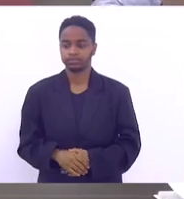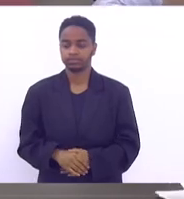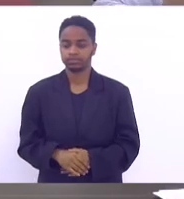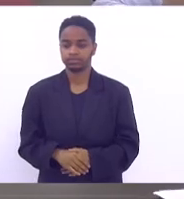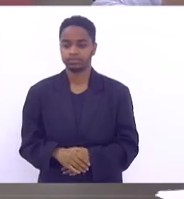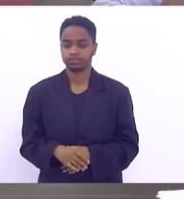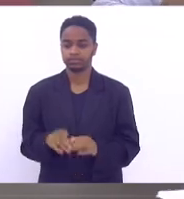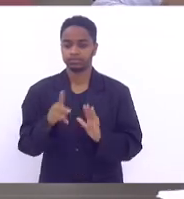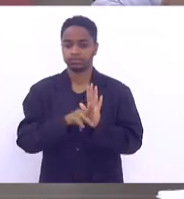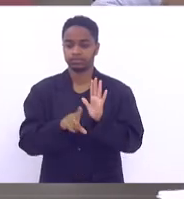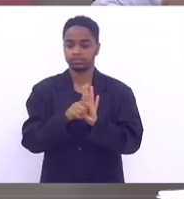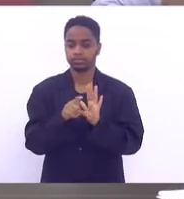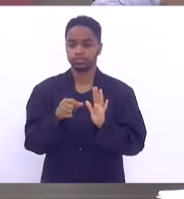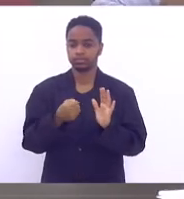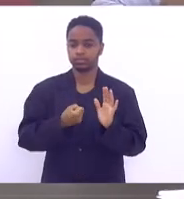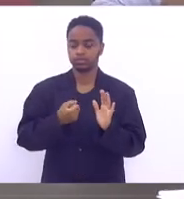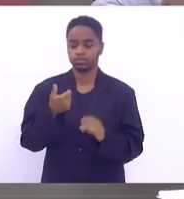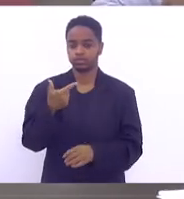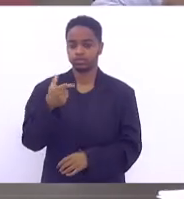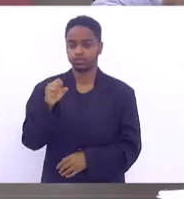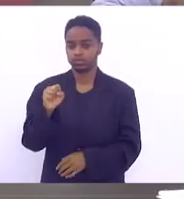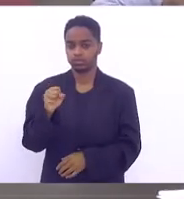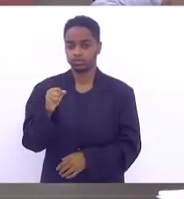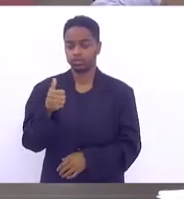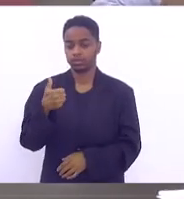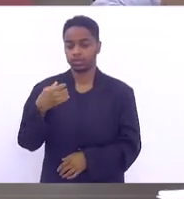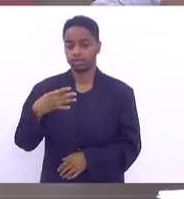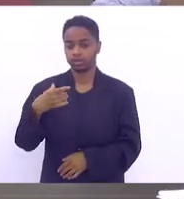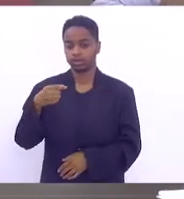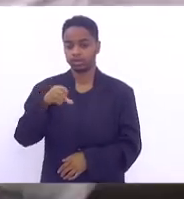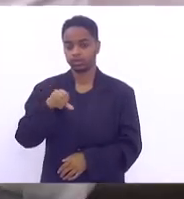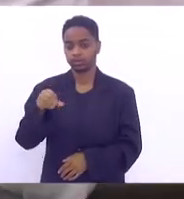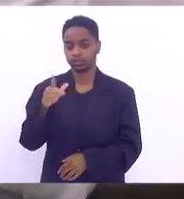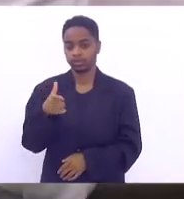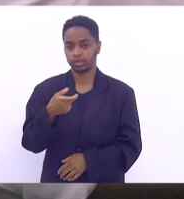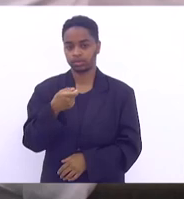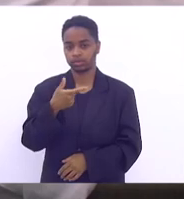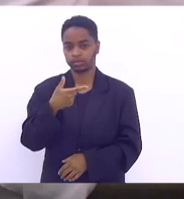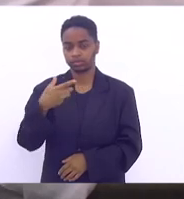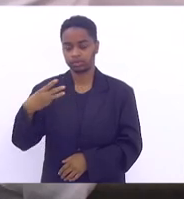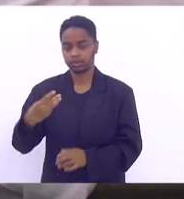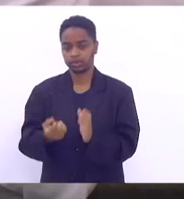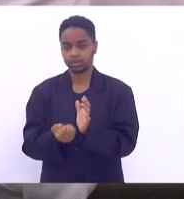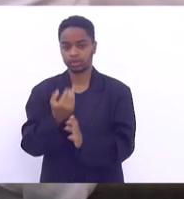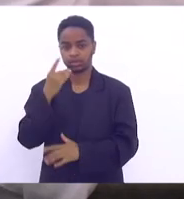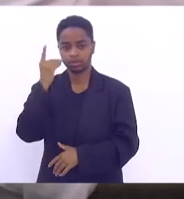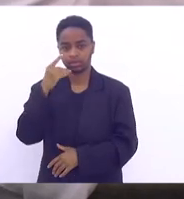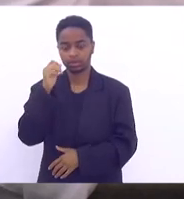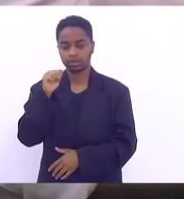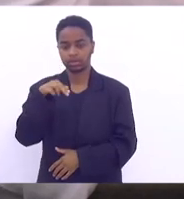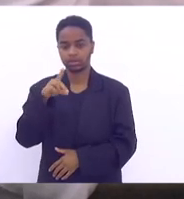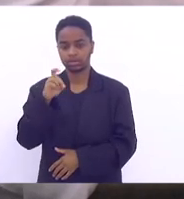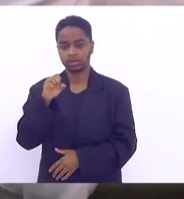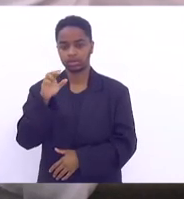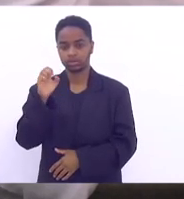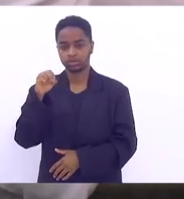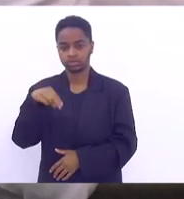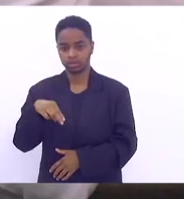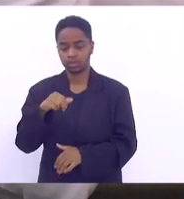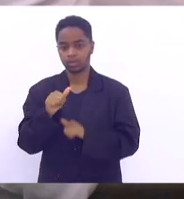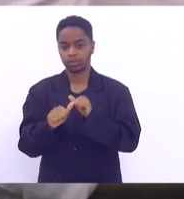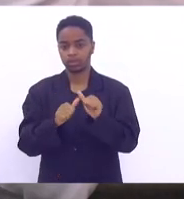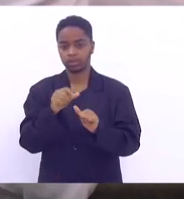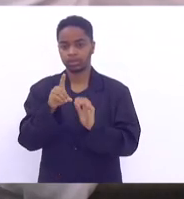Projeto 28 da pauta, então, é o 1499 de 23, de autoria do deputado Anderson Moraes, que